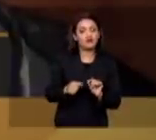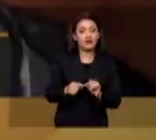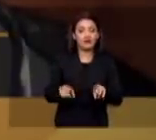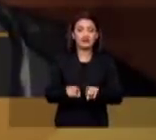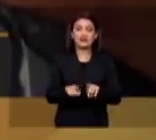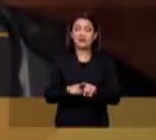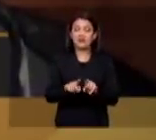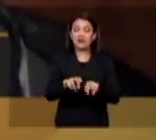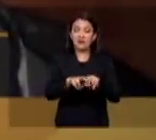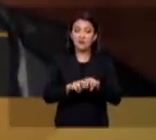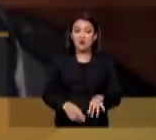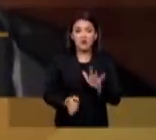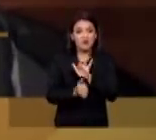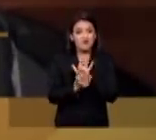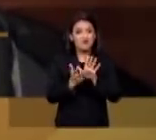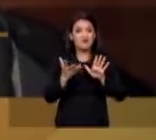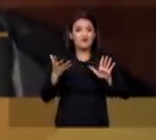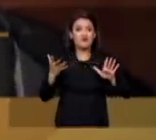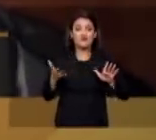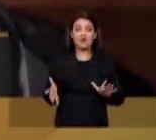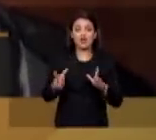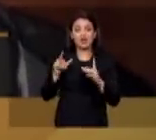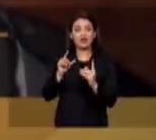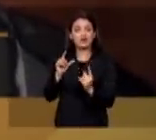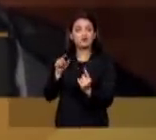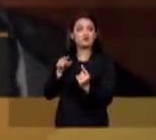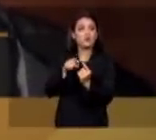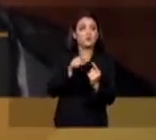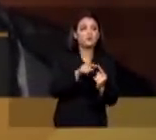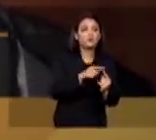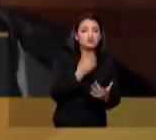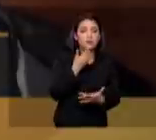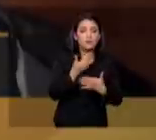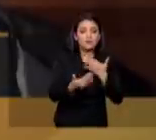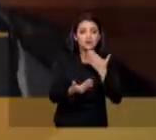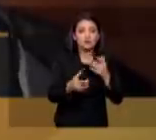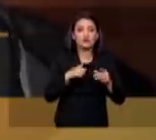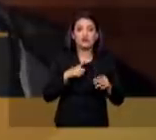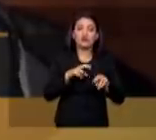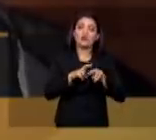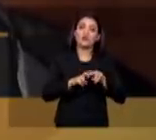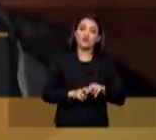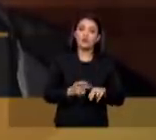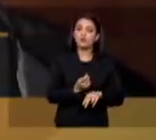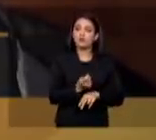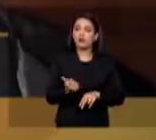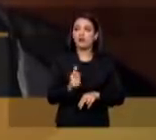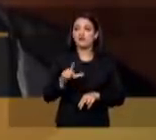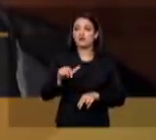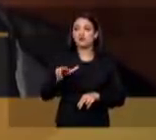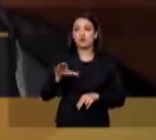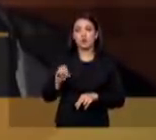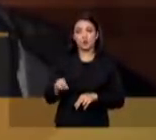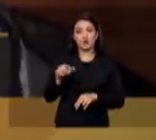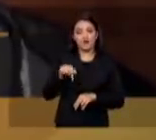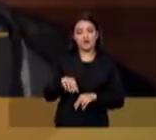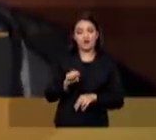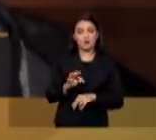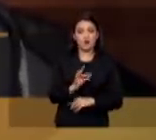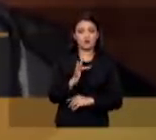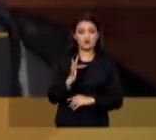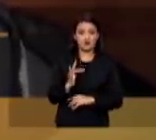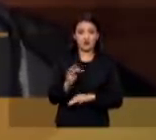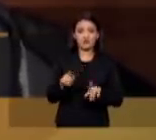de diversas pretensões deduzidas em favor do ora paciente perante este Supremo Tribunal Federal,